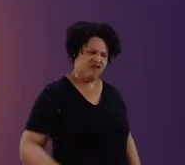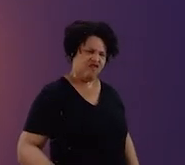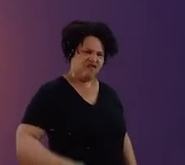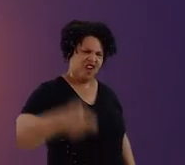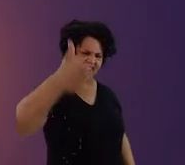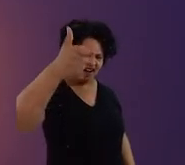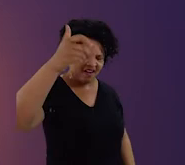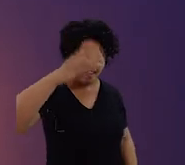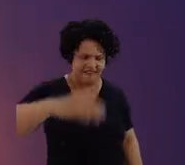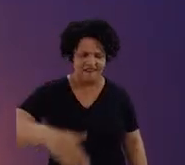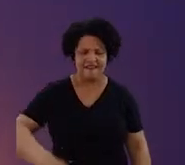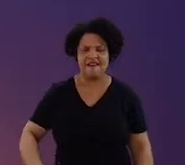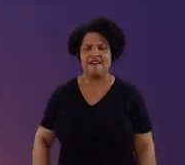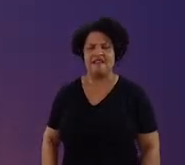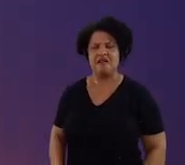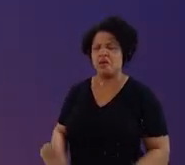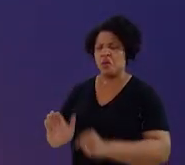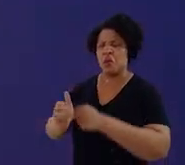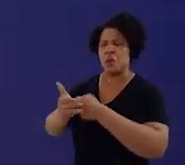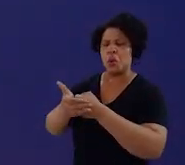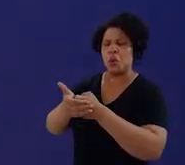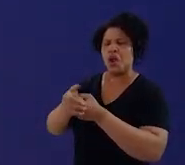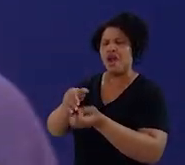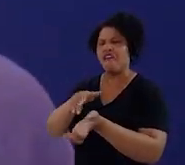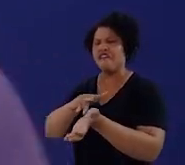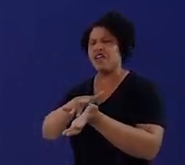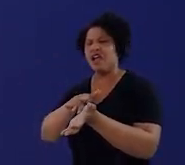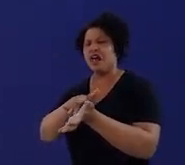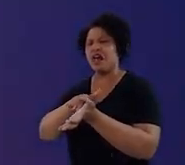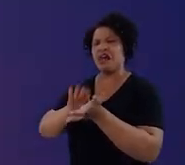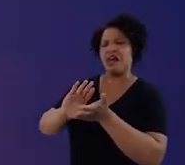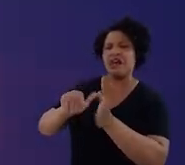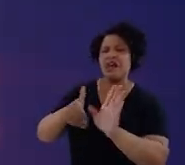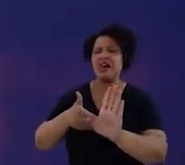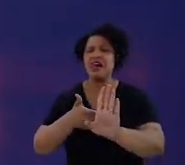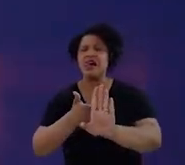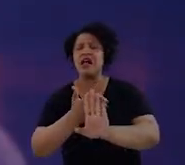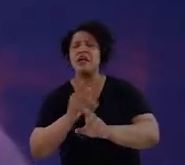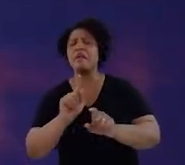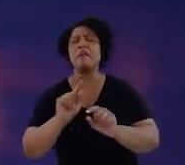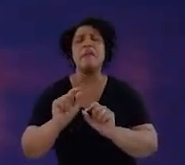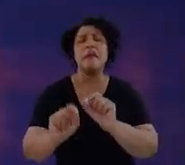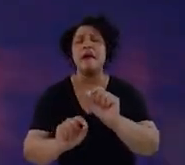é que eles esconderam as verdades, foda-se.